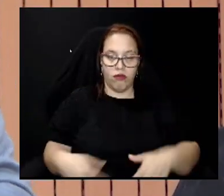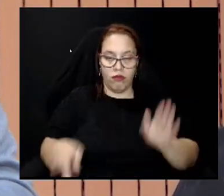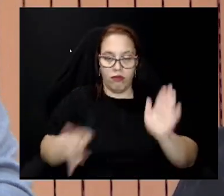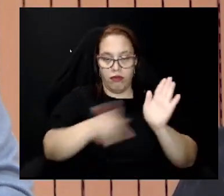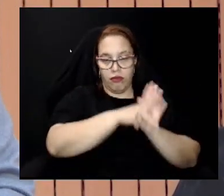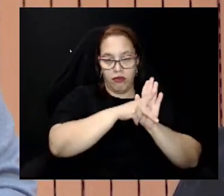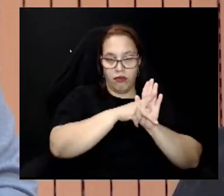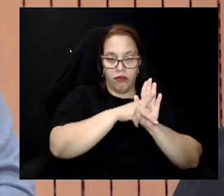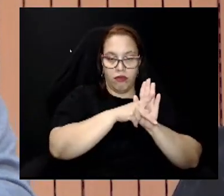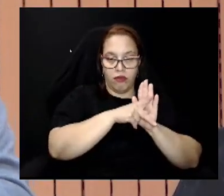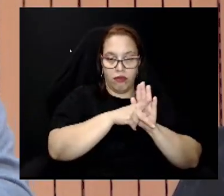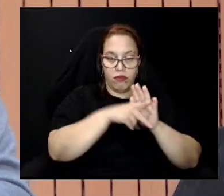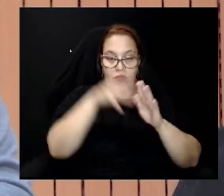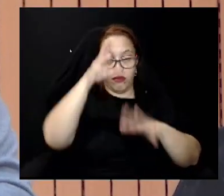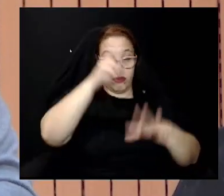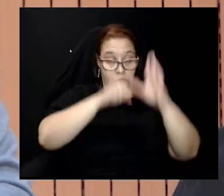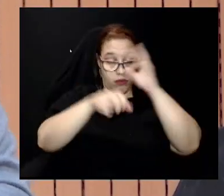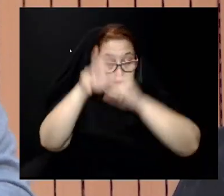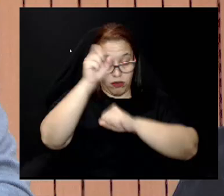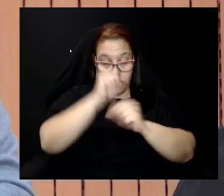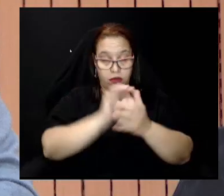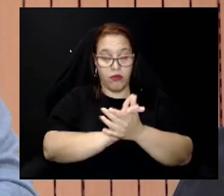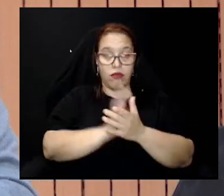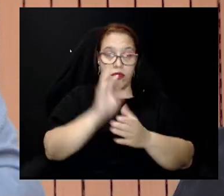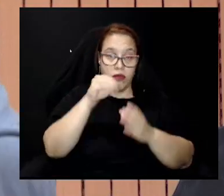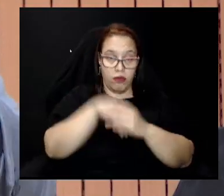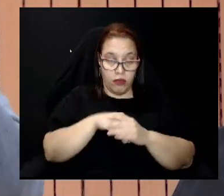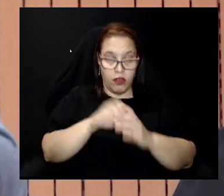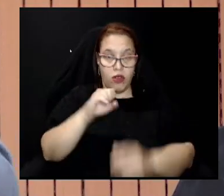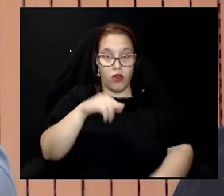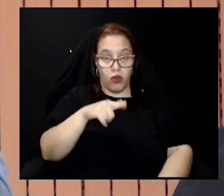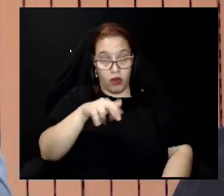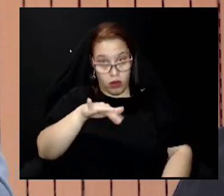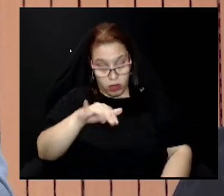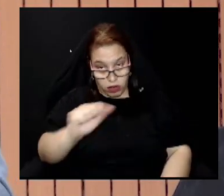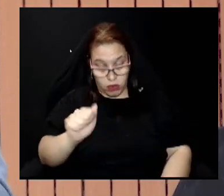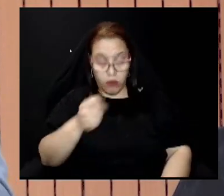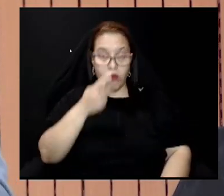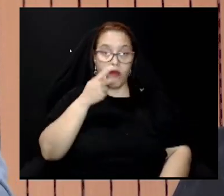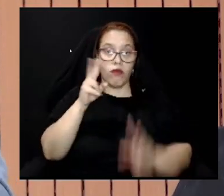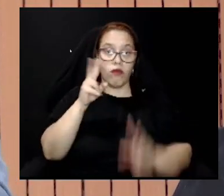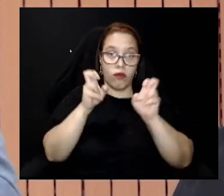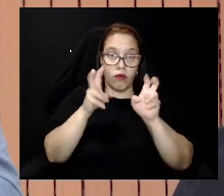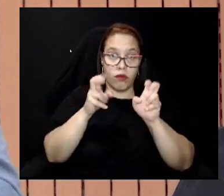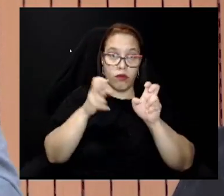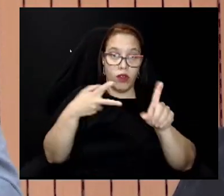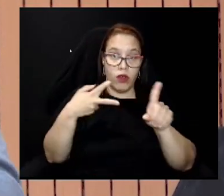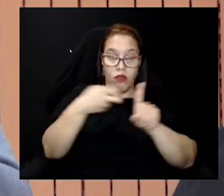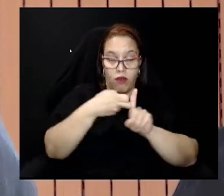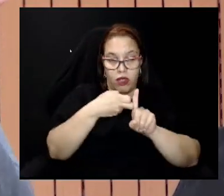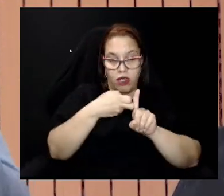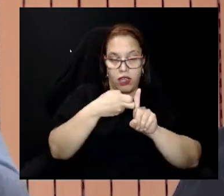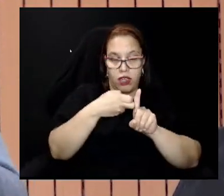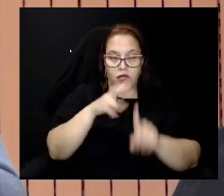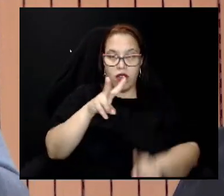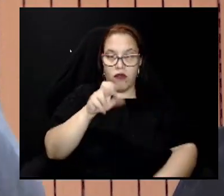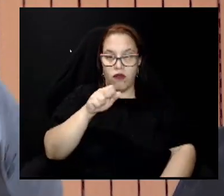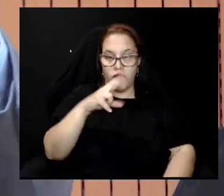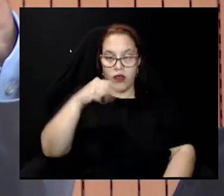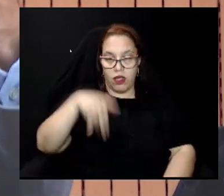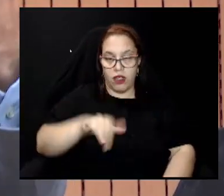gente aprendeu dentro da oncologia é que, quando a gente fala o termo vacina, a gente está falando de